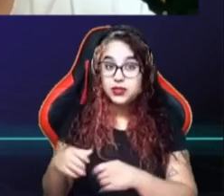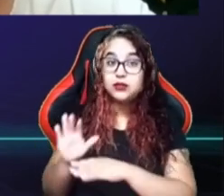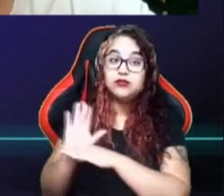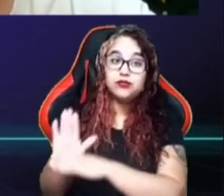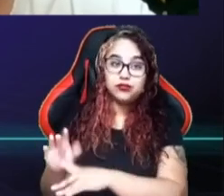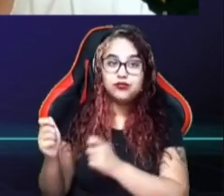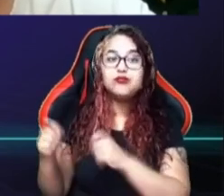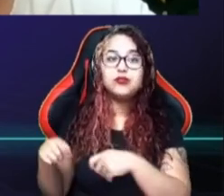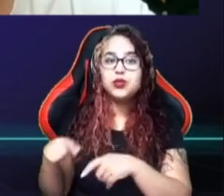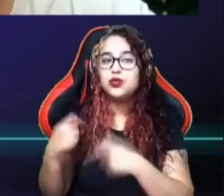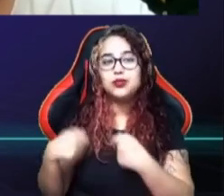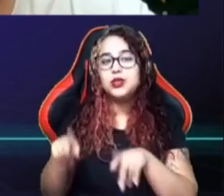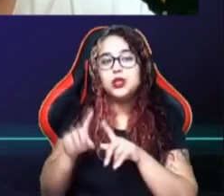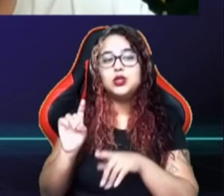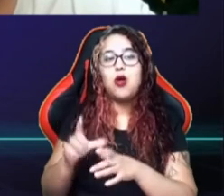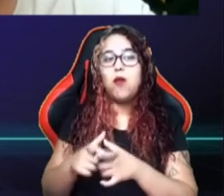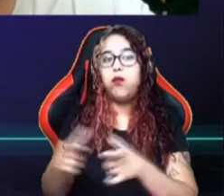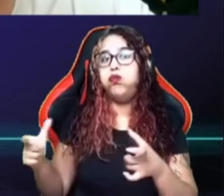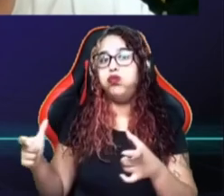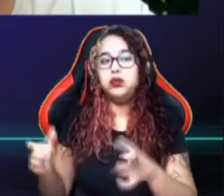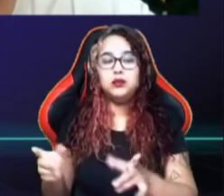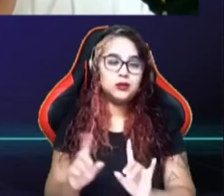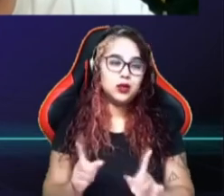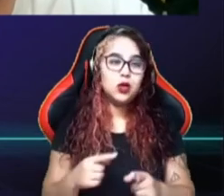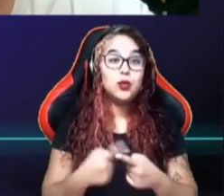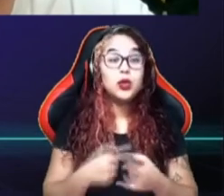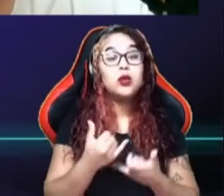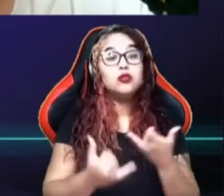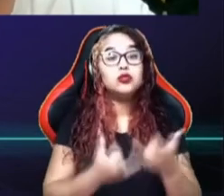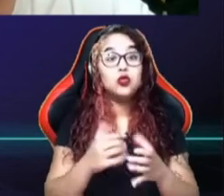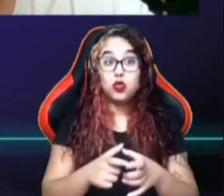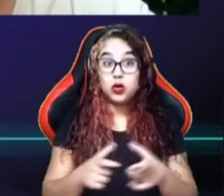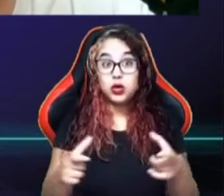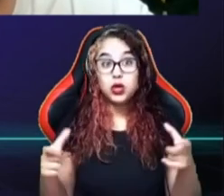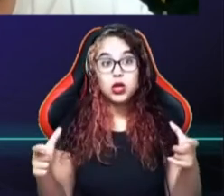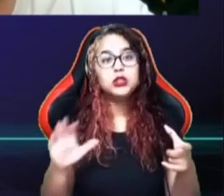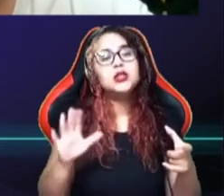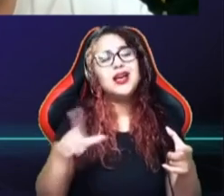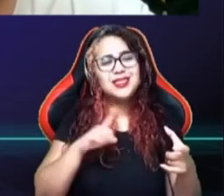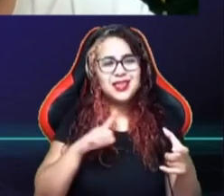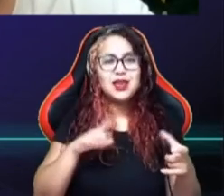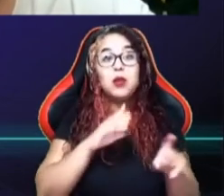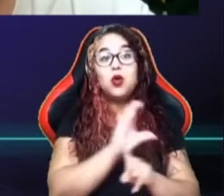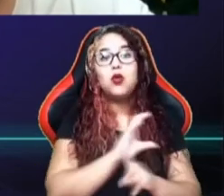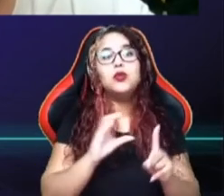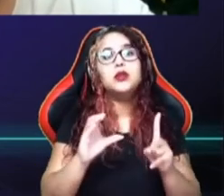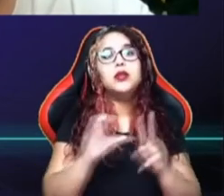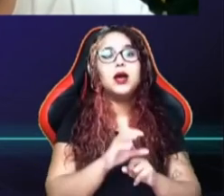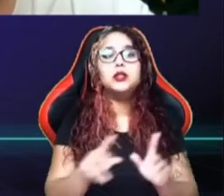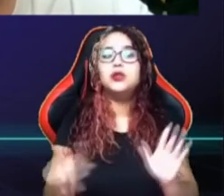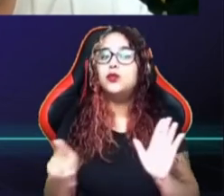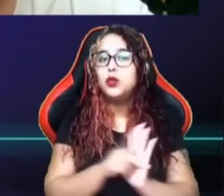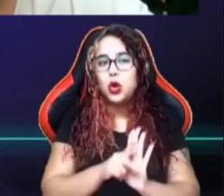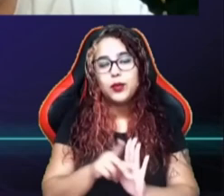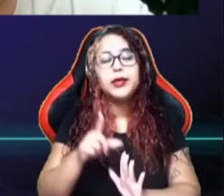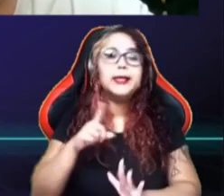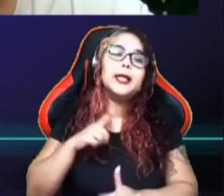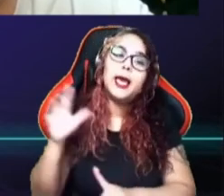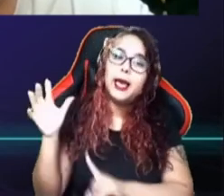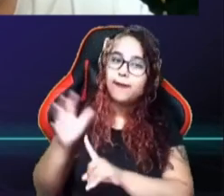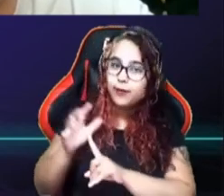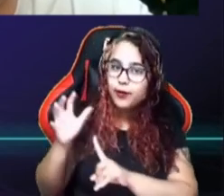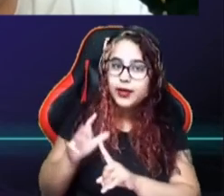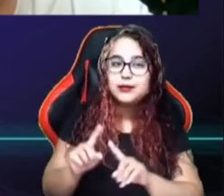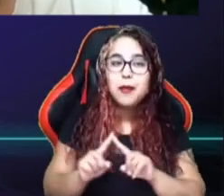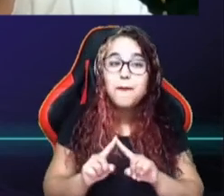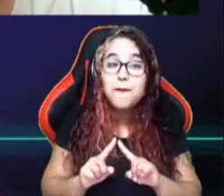jogo grande você vem já com o público todo junto, então isso, obviamente, pesa, tá? Mas eu não acho